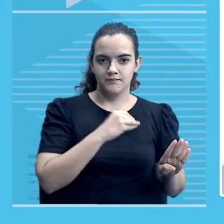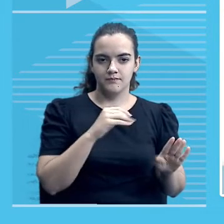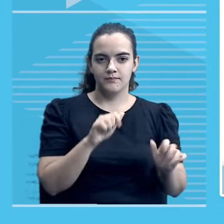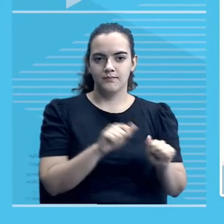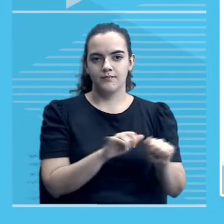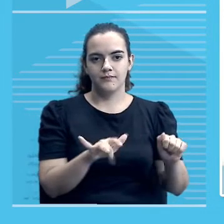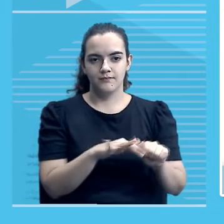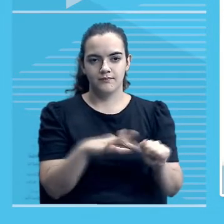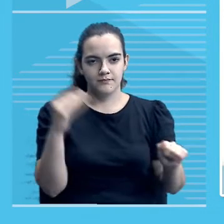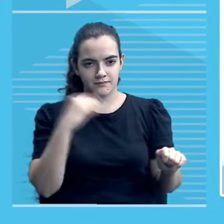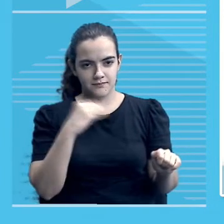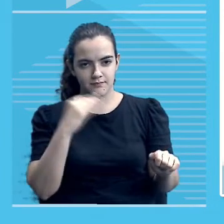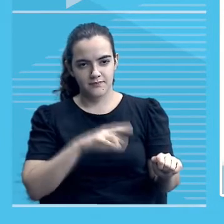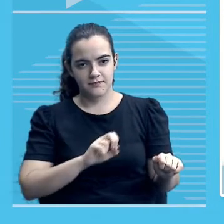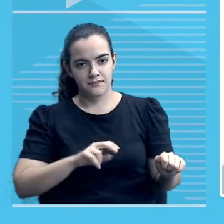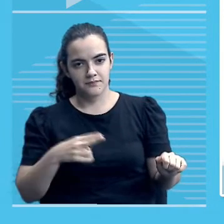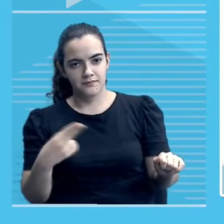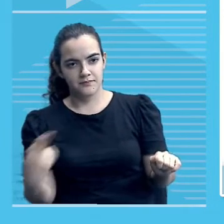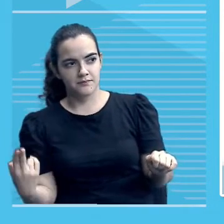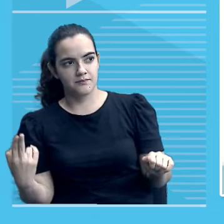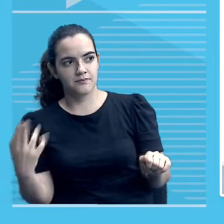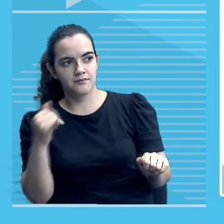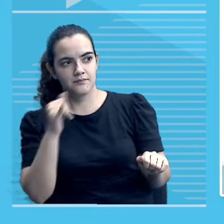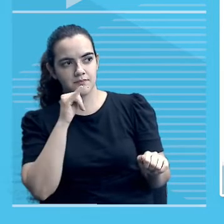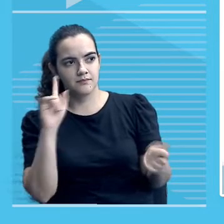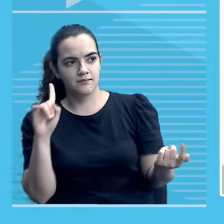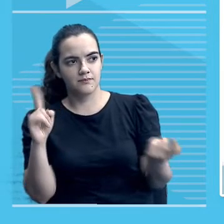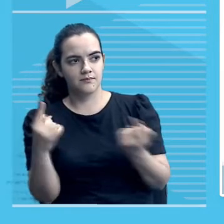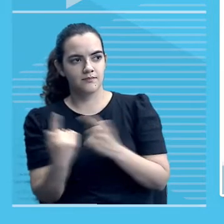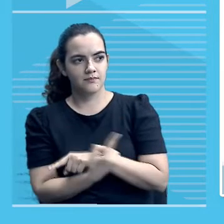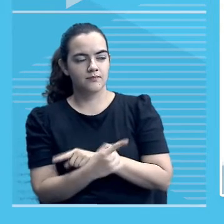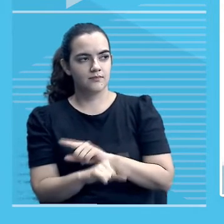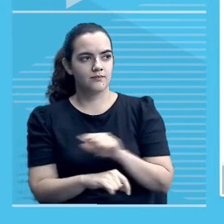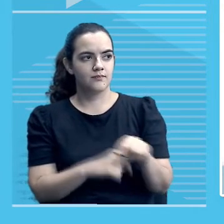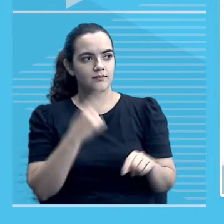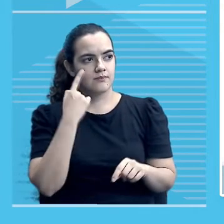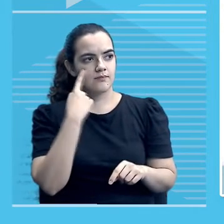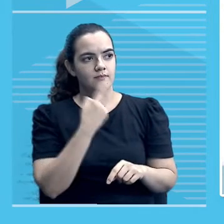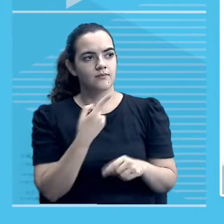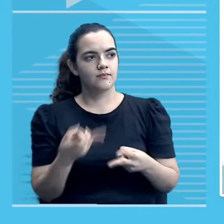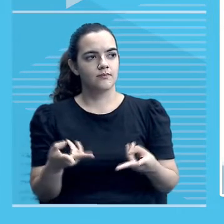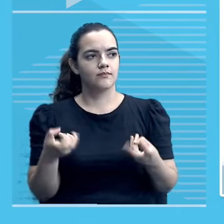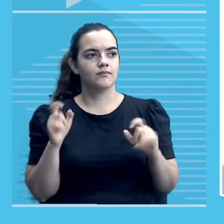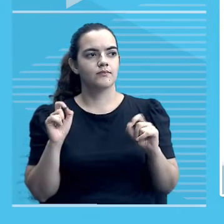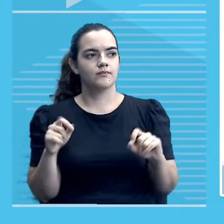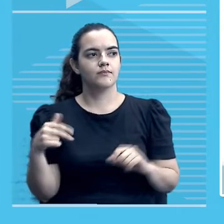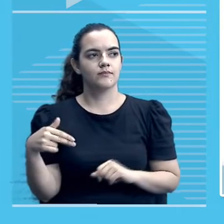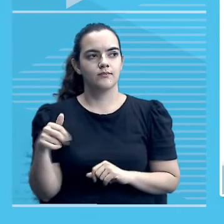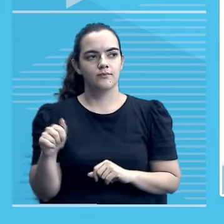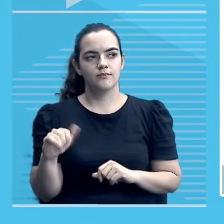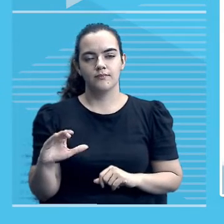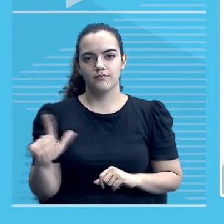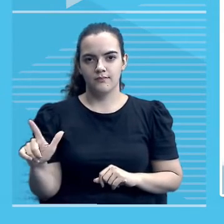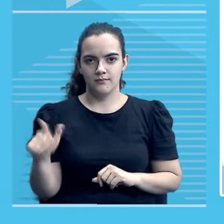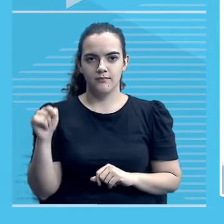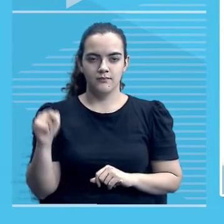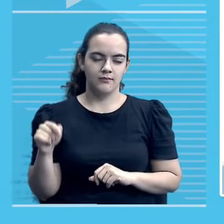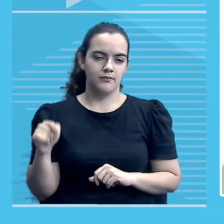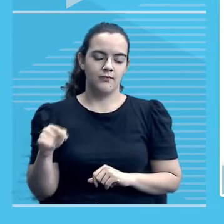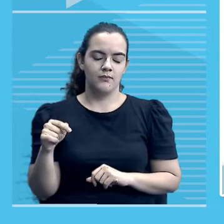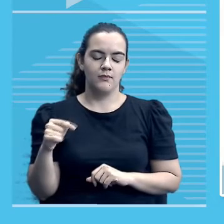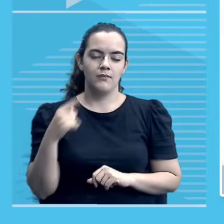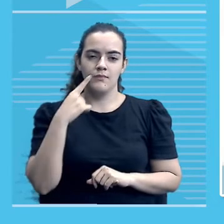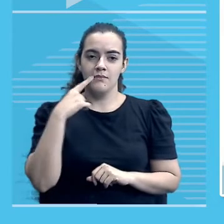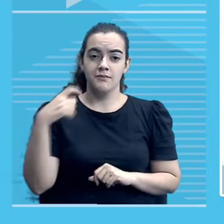caráter neutro, tá? O próprio NaCl, caráter neutro, porque ele vem de uma base forte e de um ácido